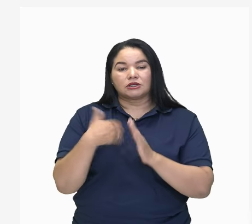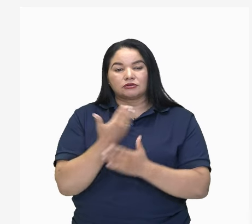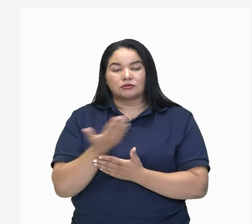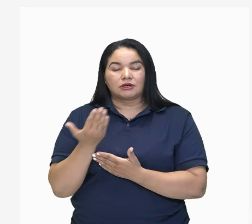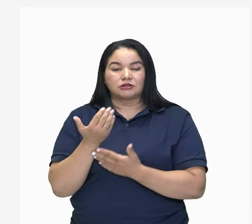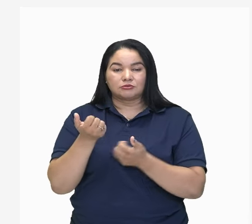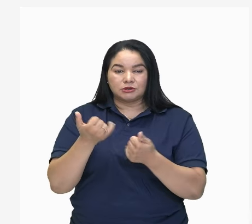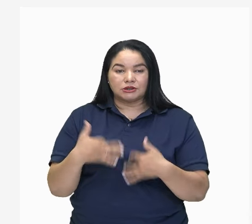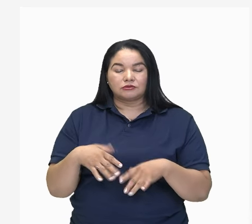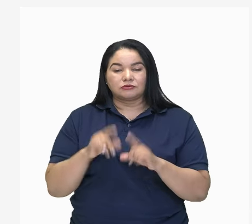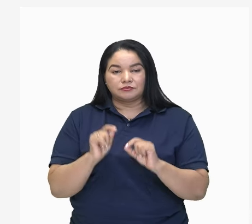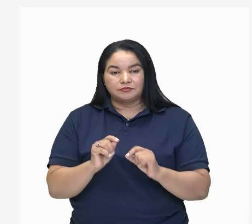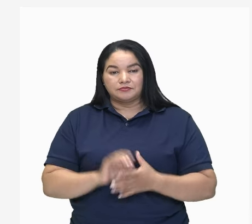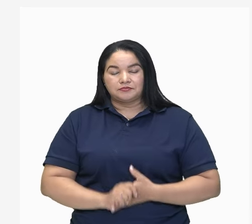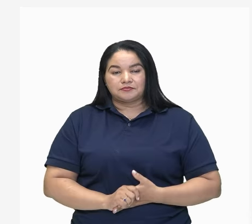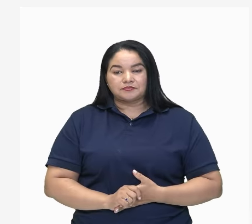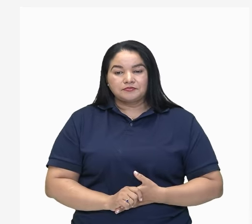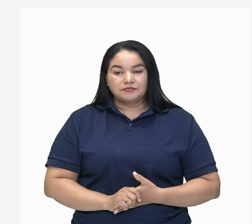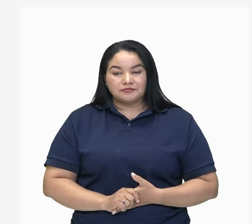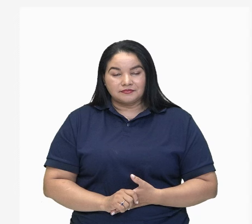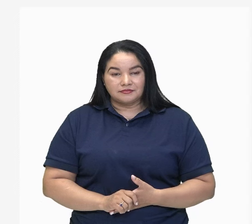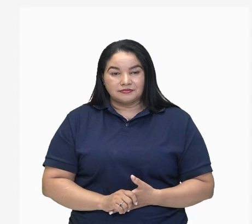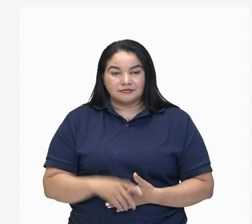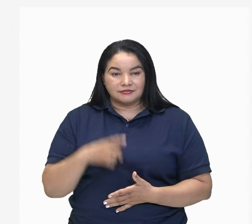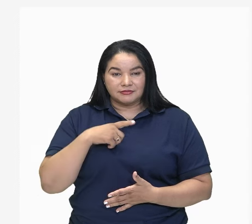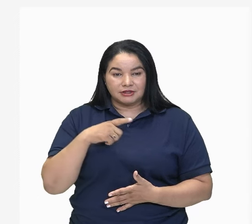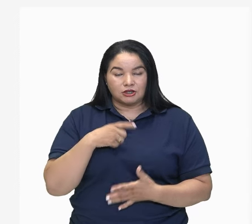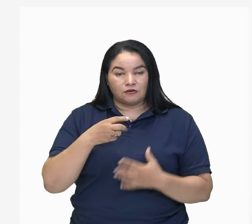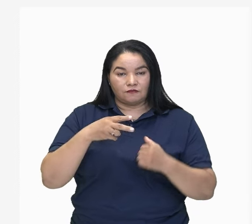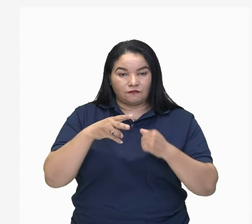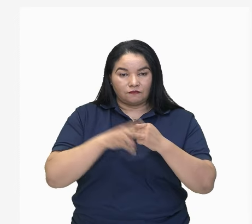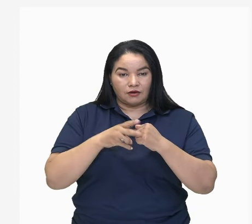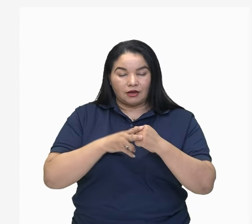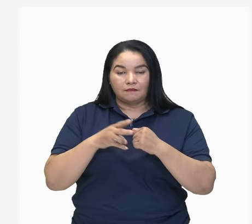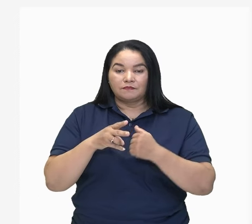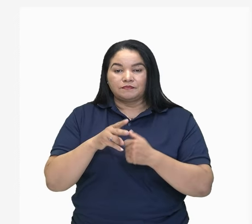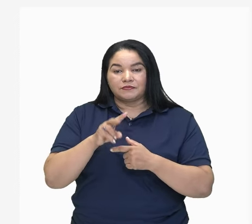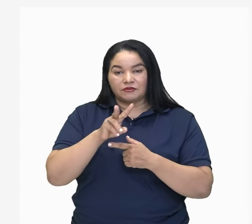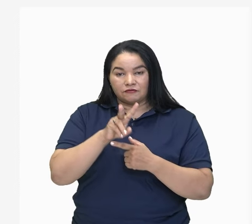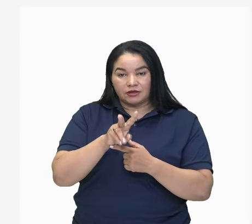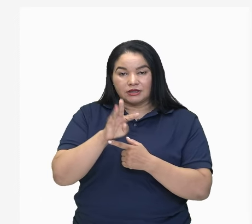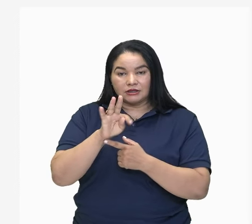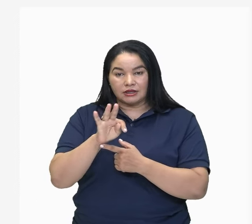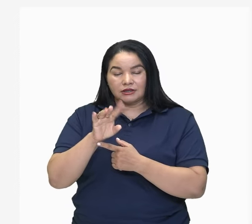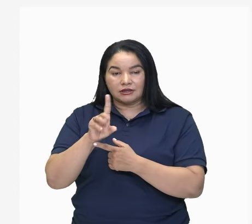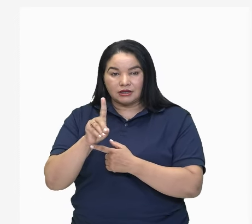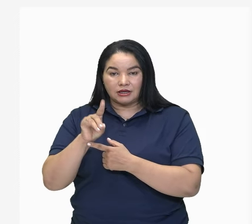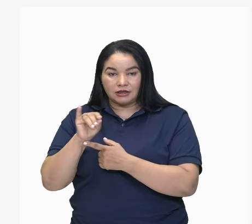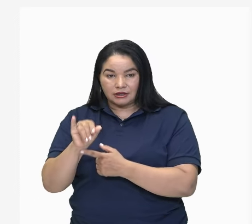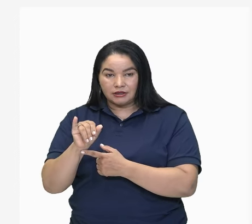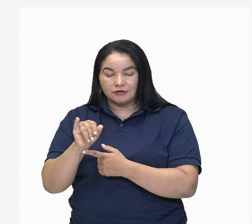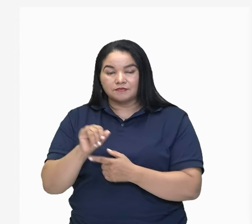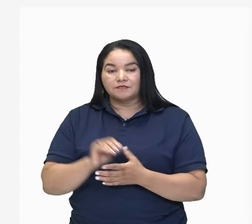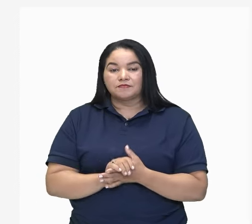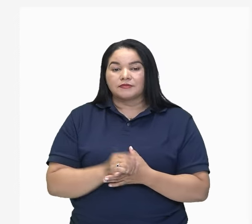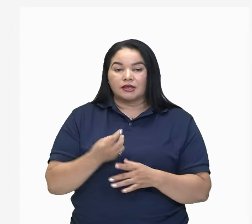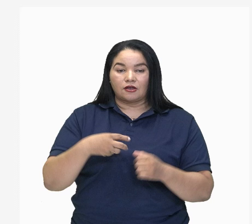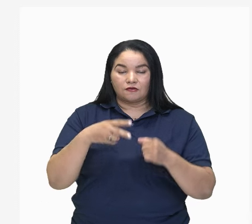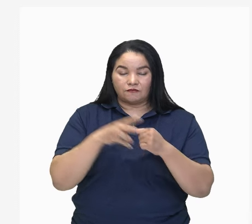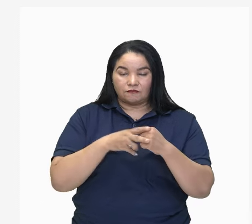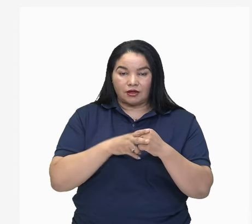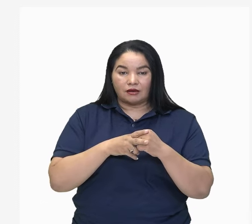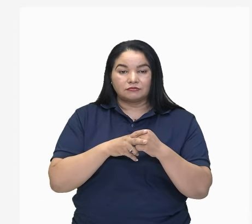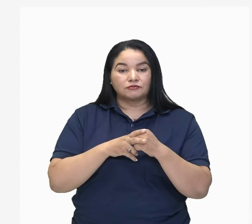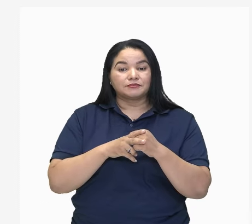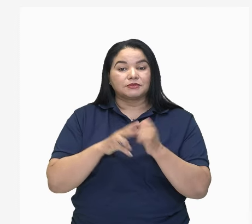explicação disto, ok? Então, verbo transitivo direto e indireto, sigla VTDI. É um verbo significativo que